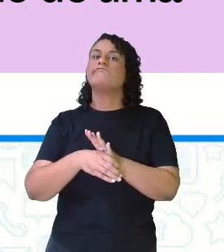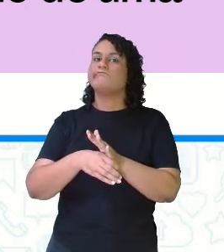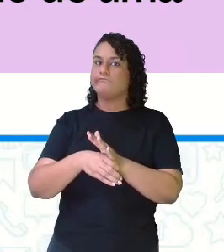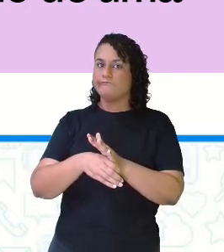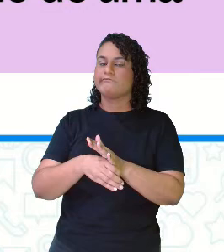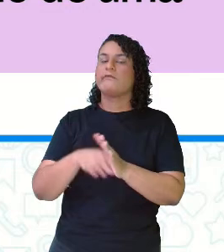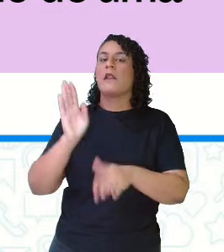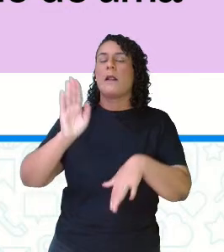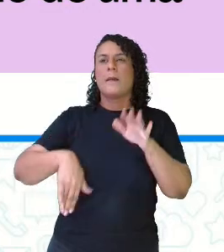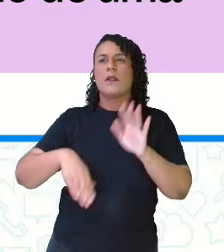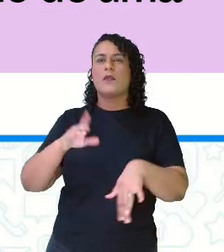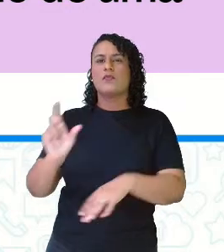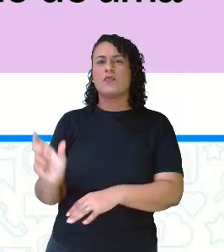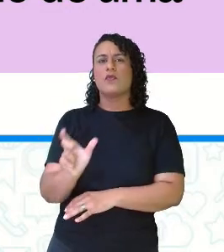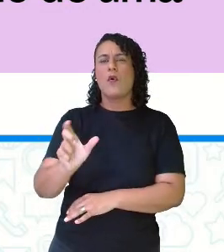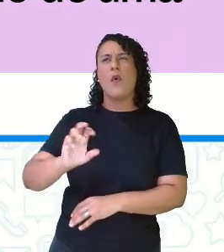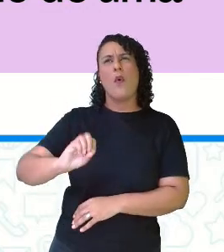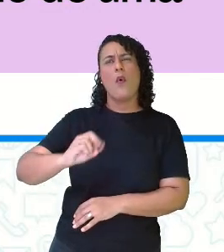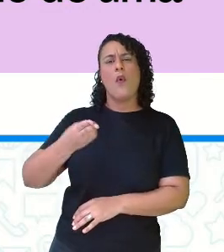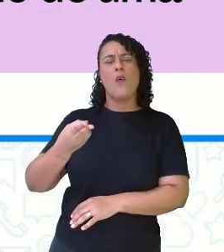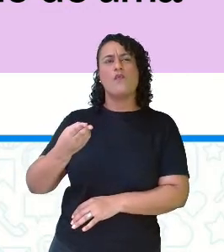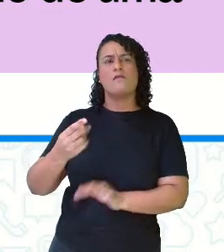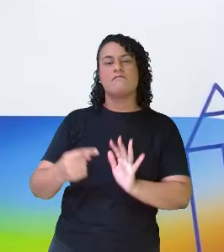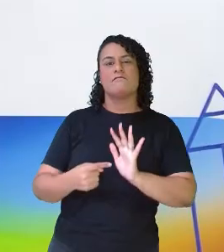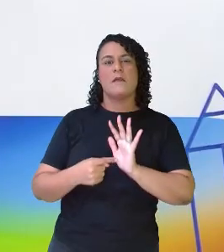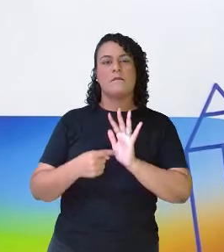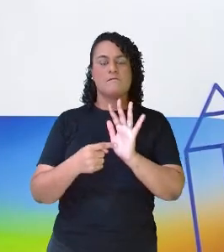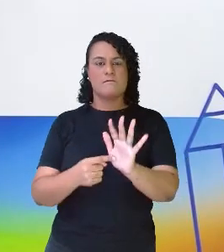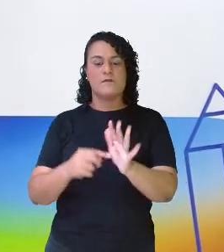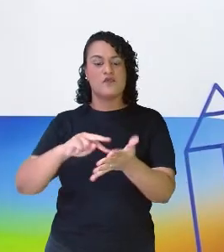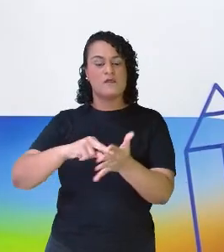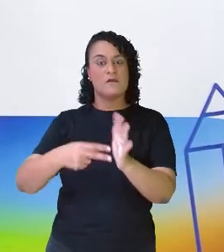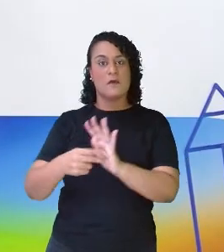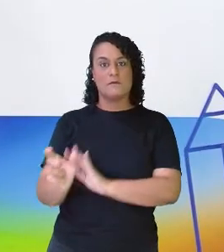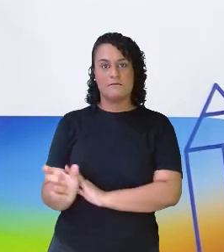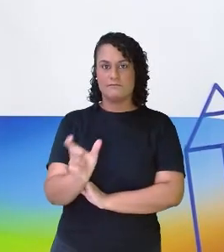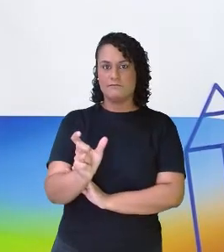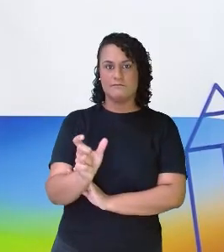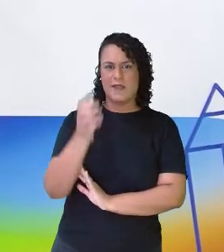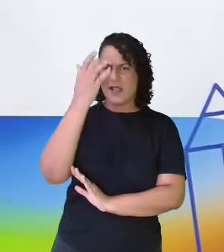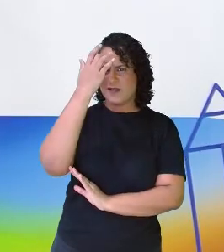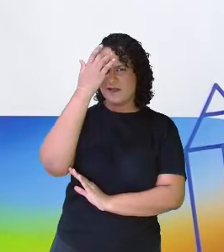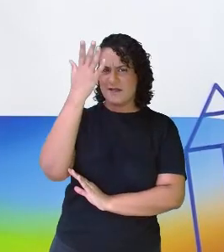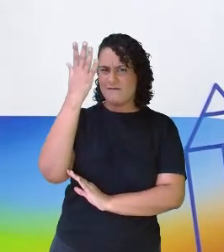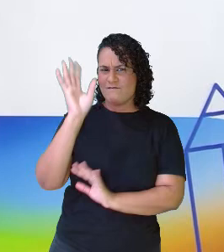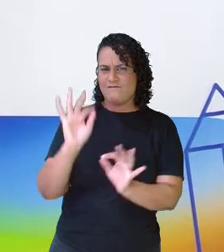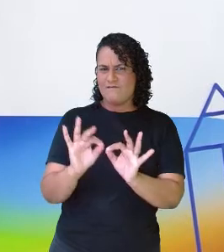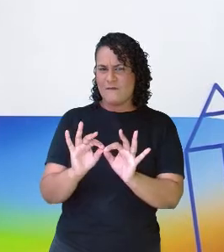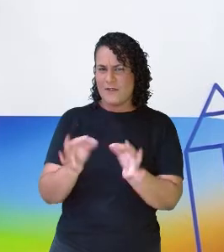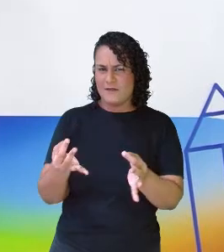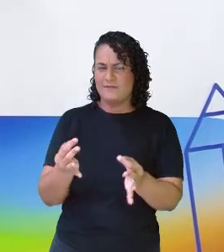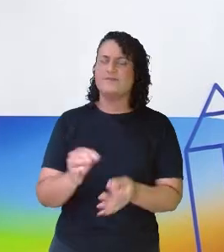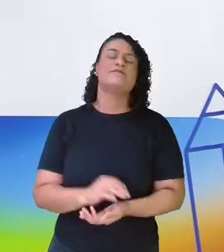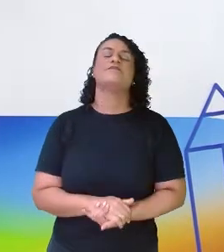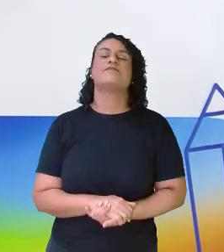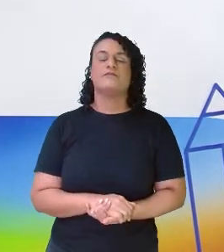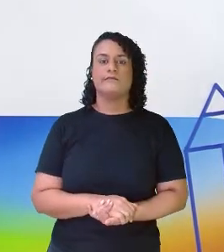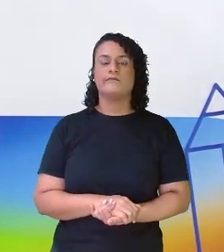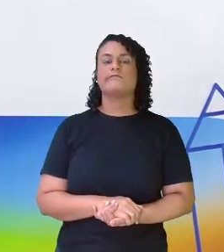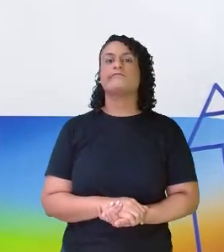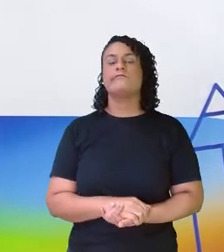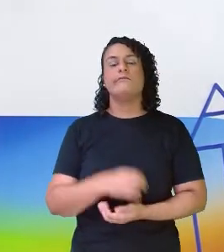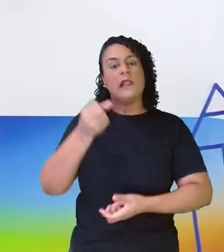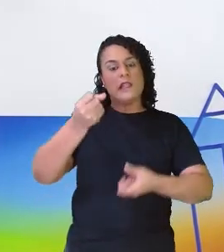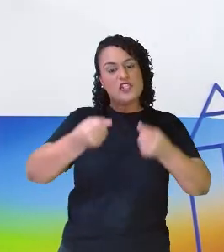determinado termo ou apresentar o significado de uma palavra. Pronto, simples, mais fácil, né? Esse aqui deu para entender? Ele explica um